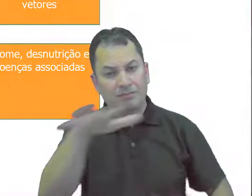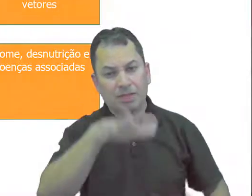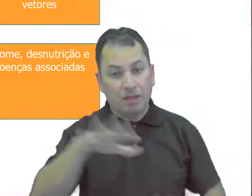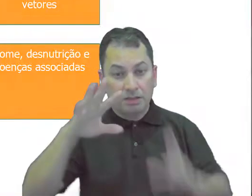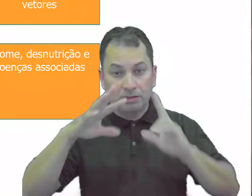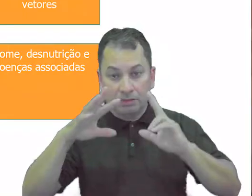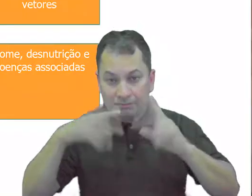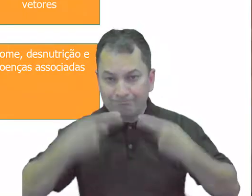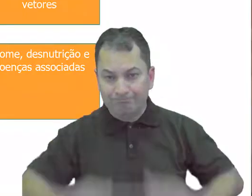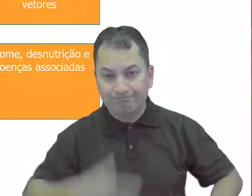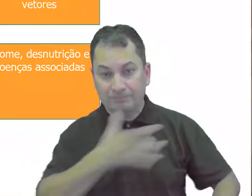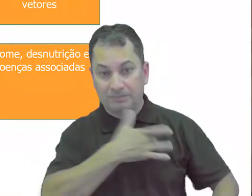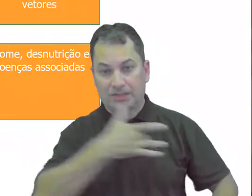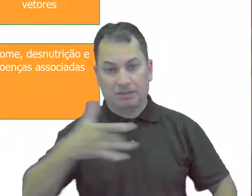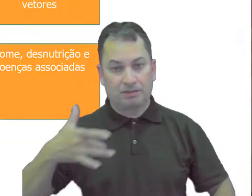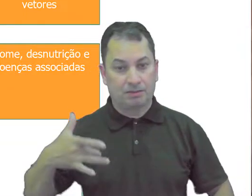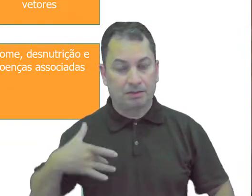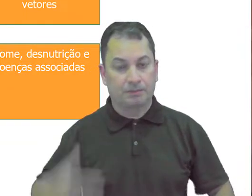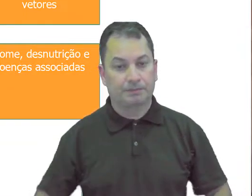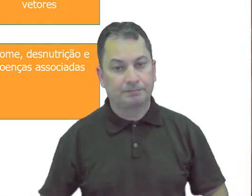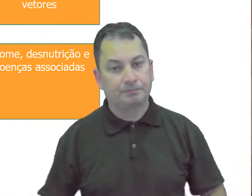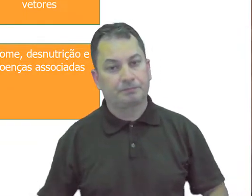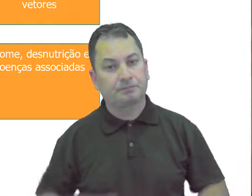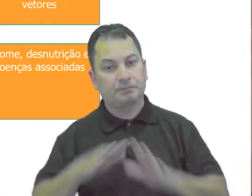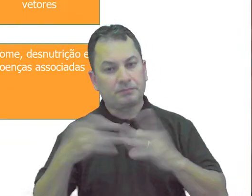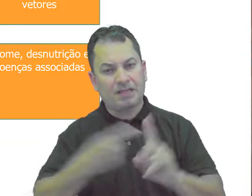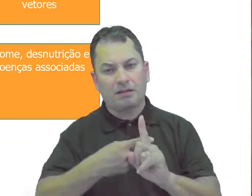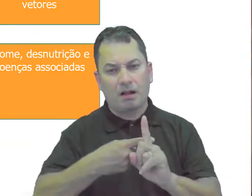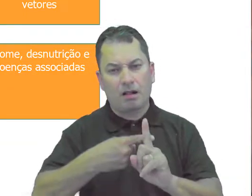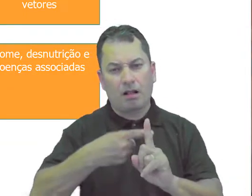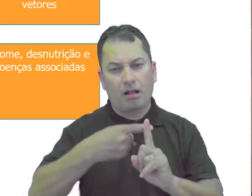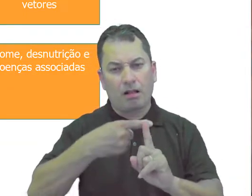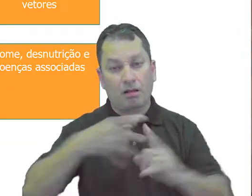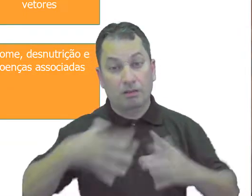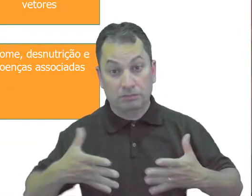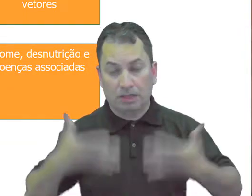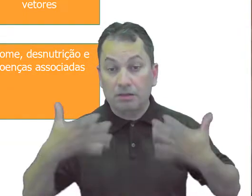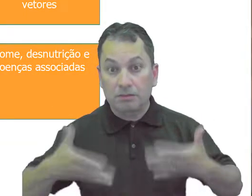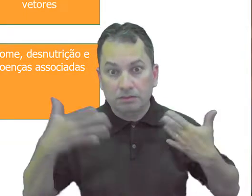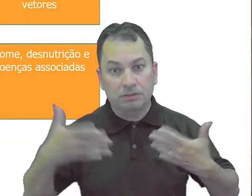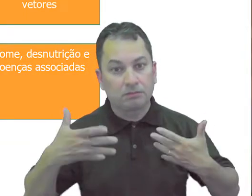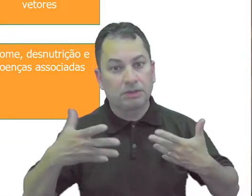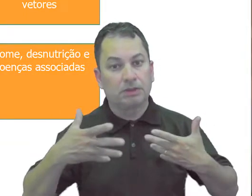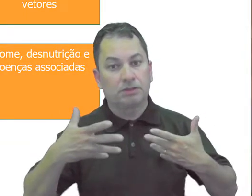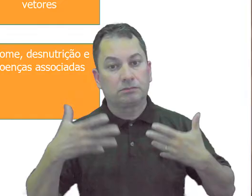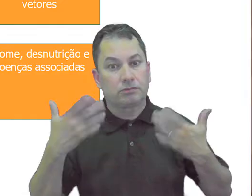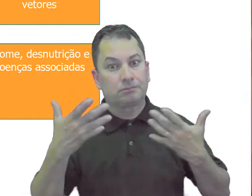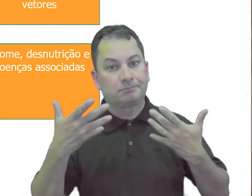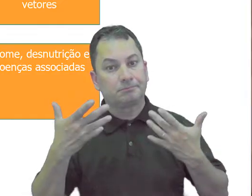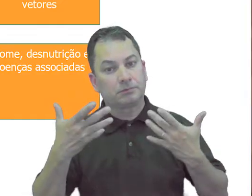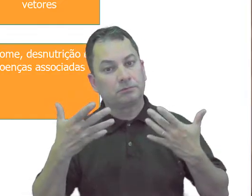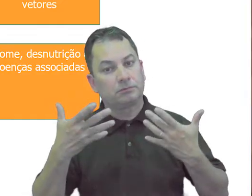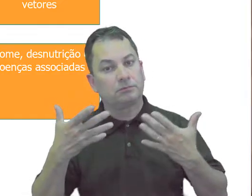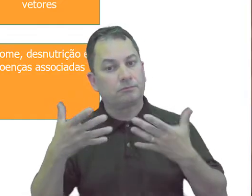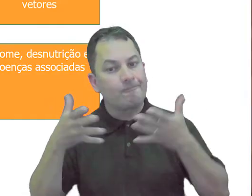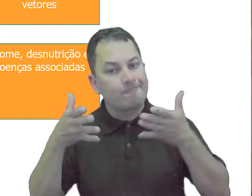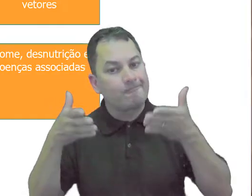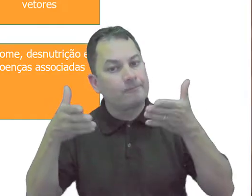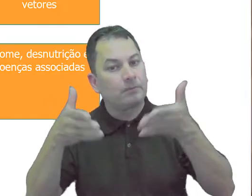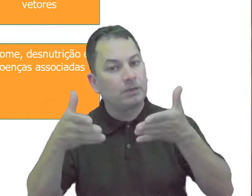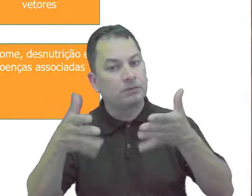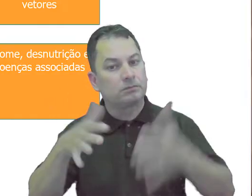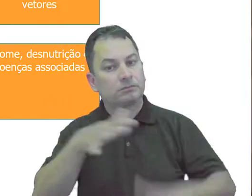Esses impactos, do aquecimento global sobre a saúde humana, ela se dá através